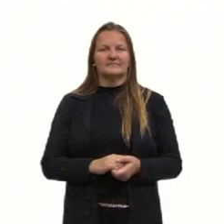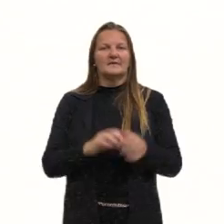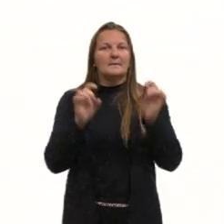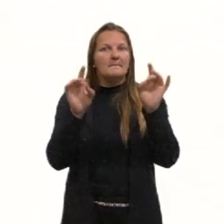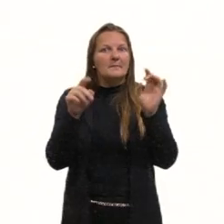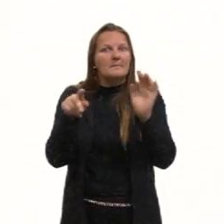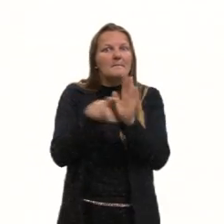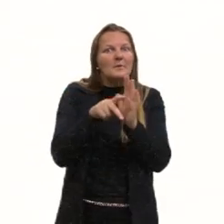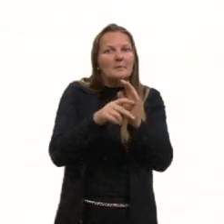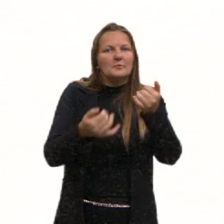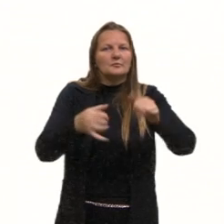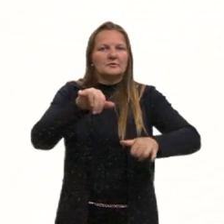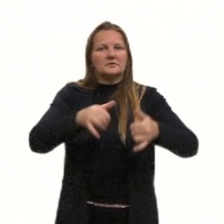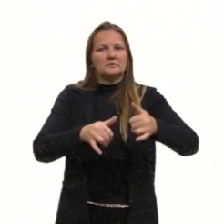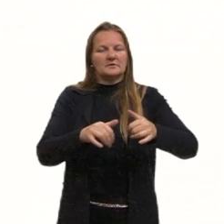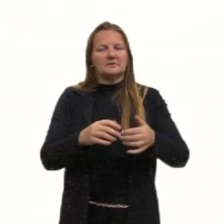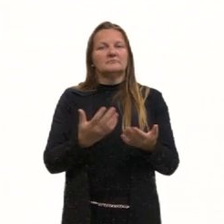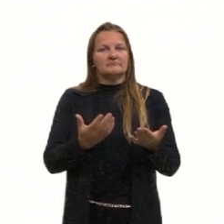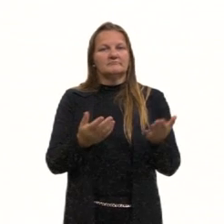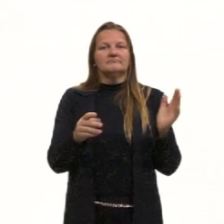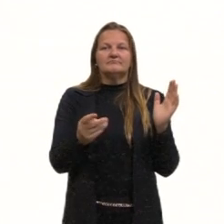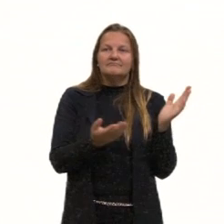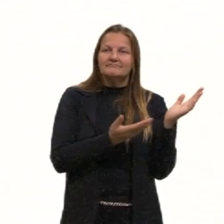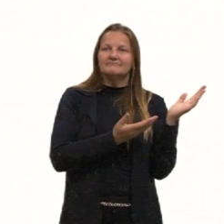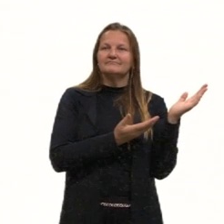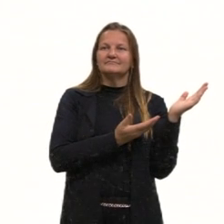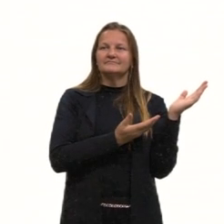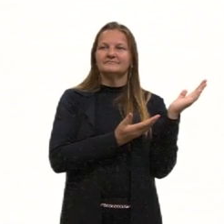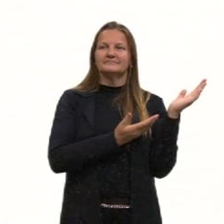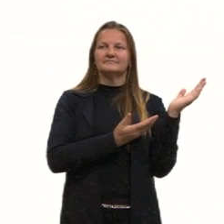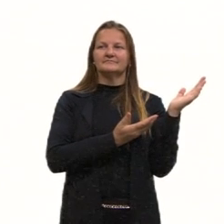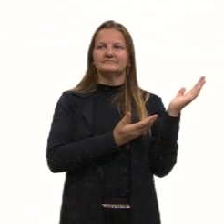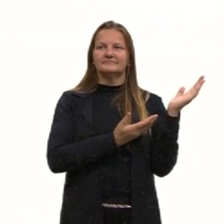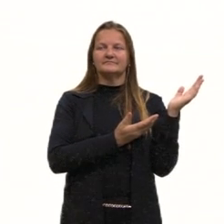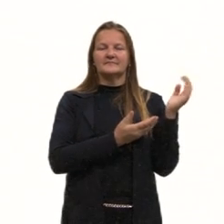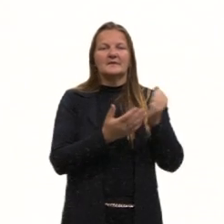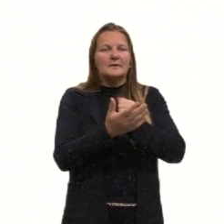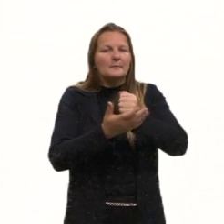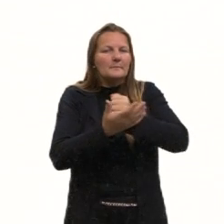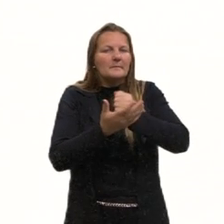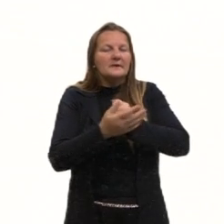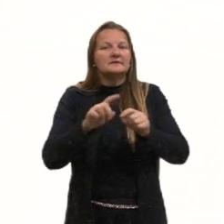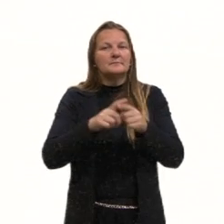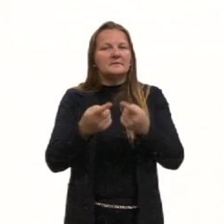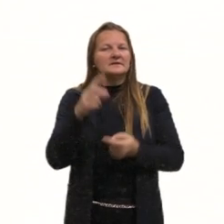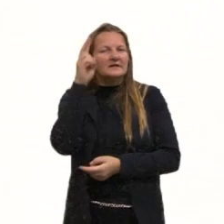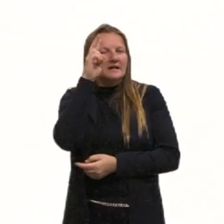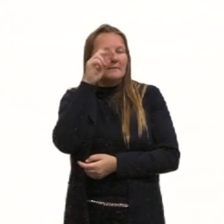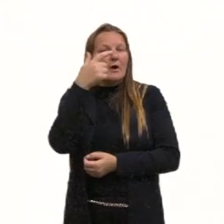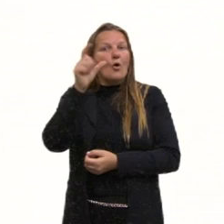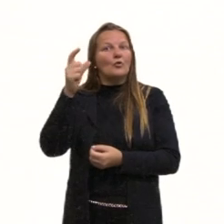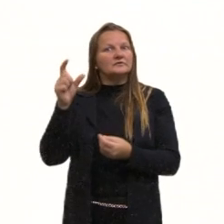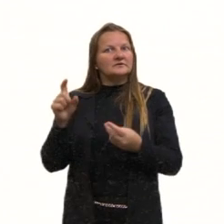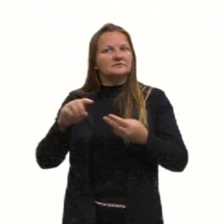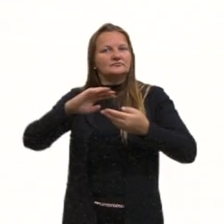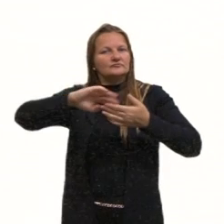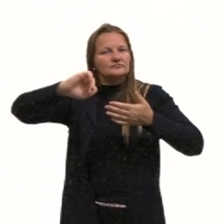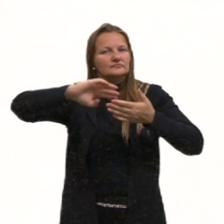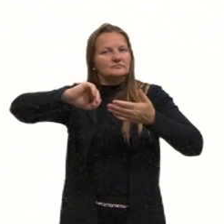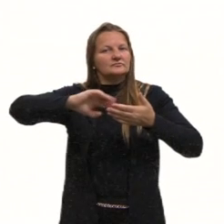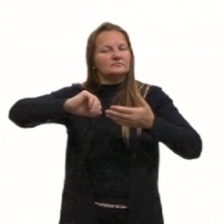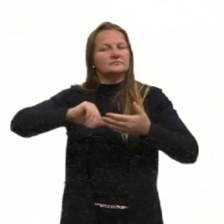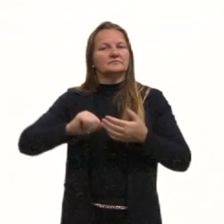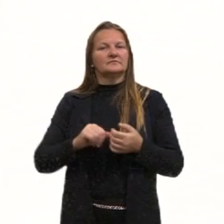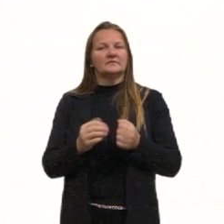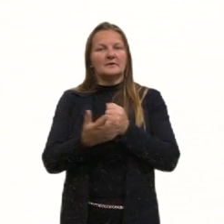da química né então eu não lembro que que é titulação e utilizou uma base Mas eu posso lembrar que se eu tenho uma